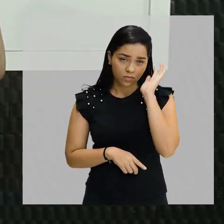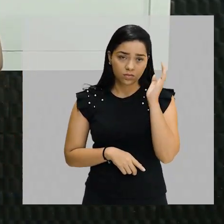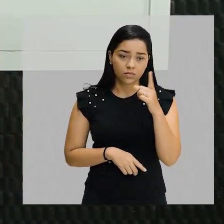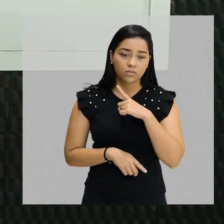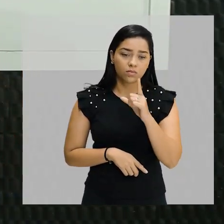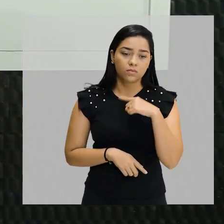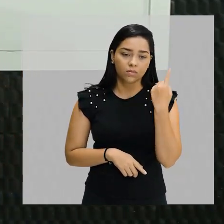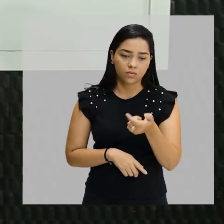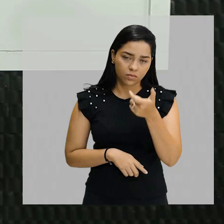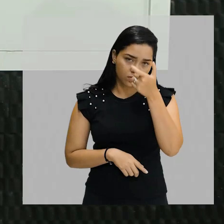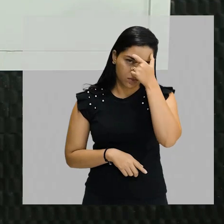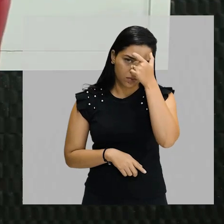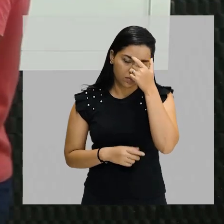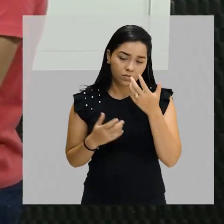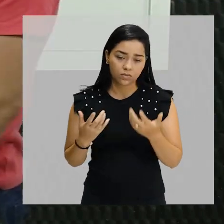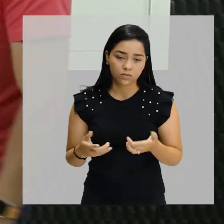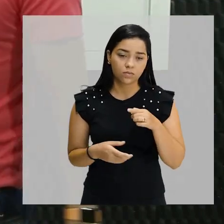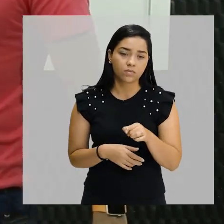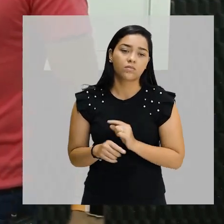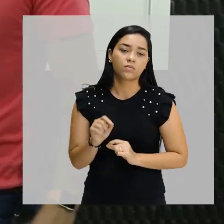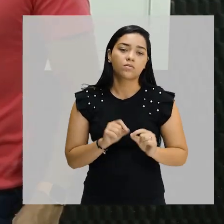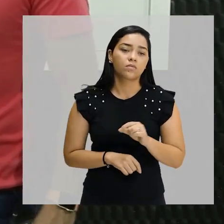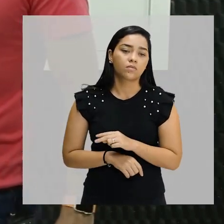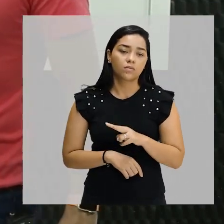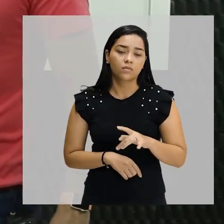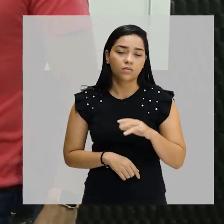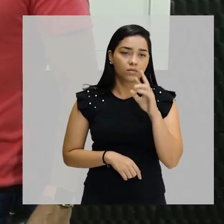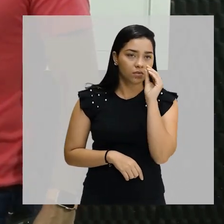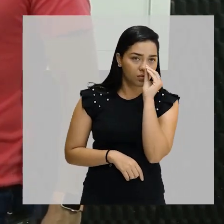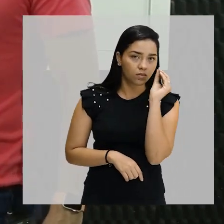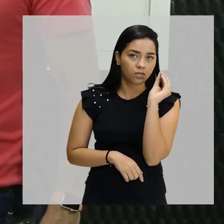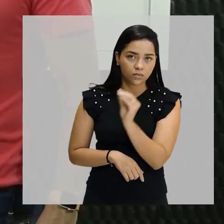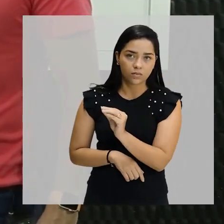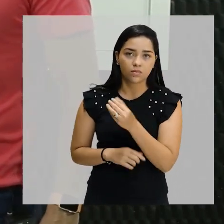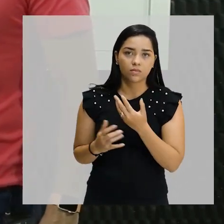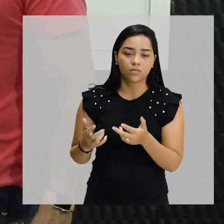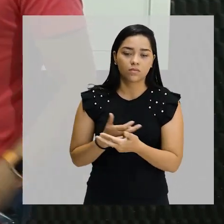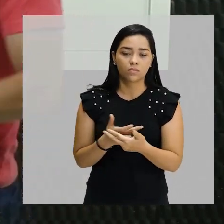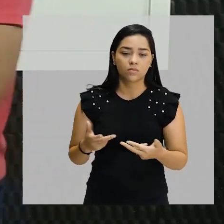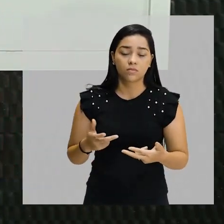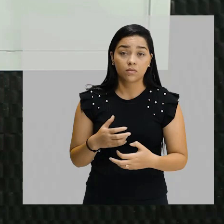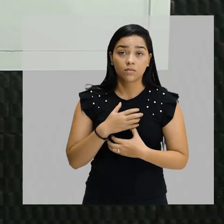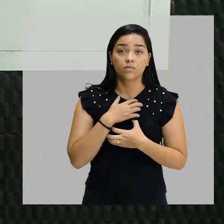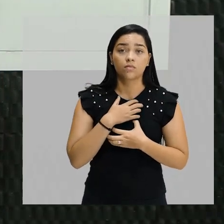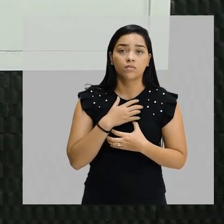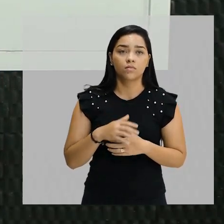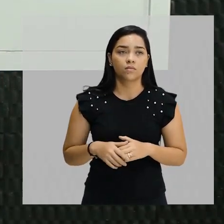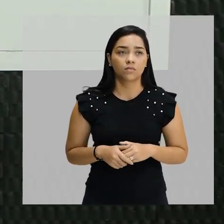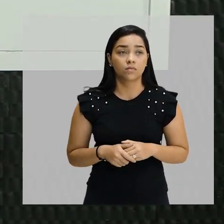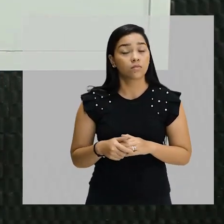está na nossa consciência Então você vai rejeitar certo os sentidos veja só